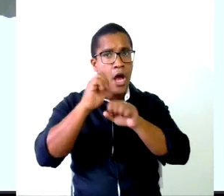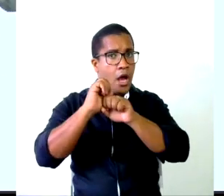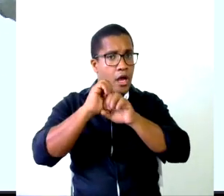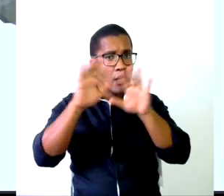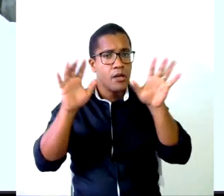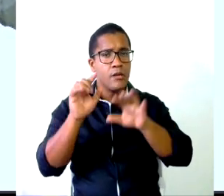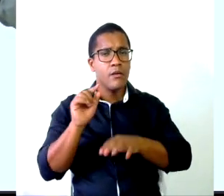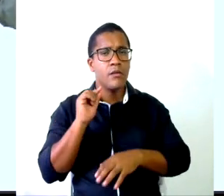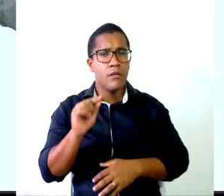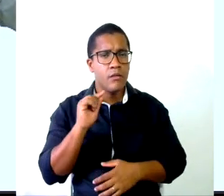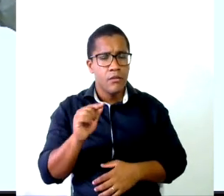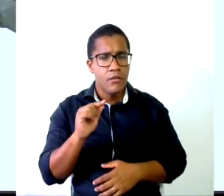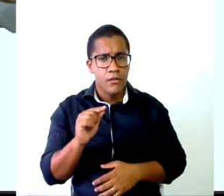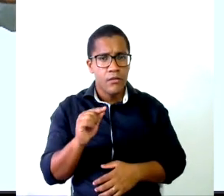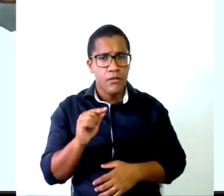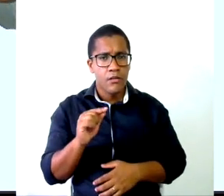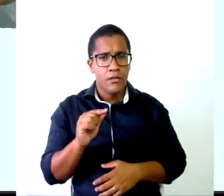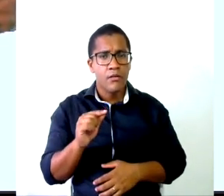compreender